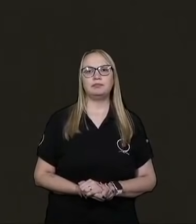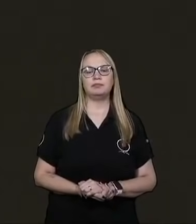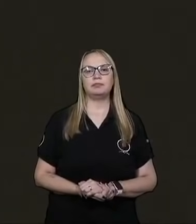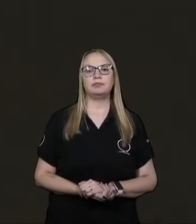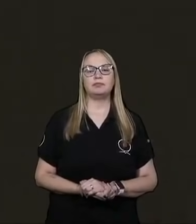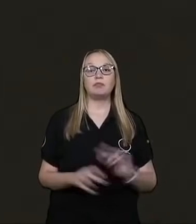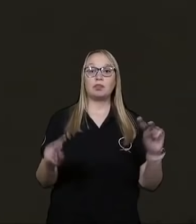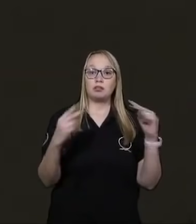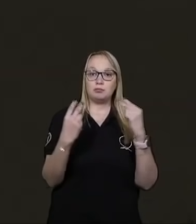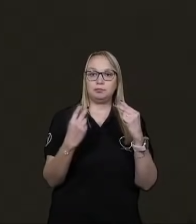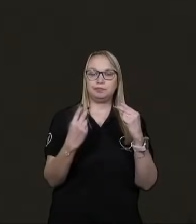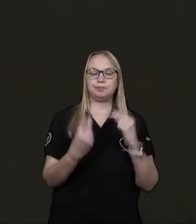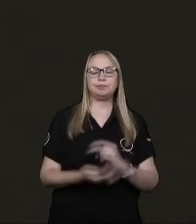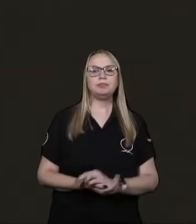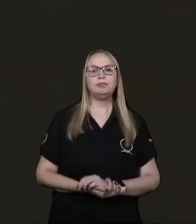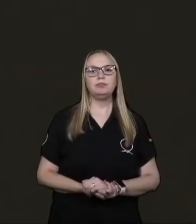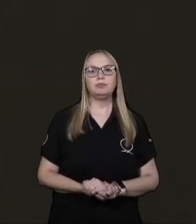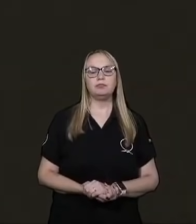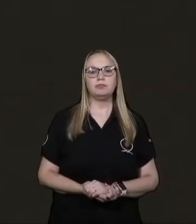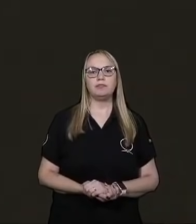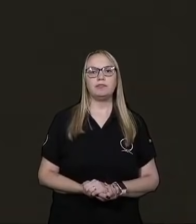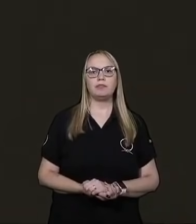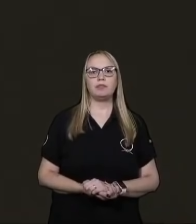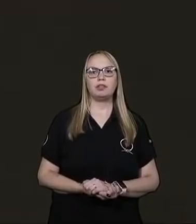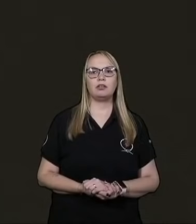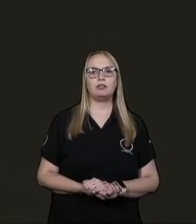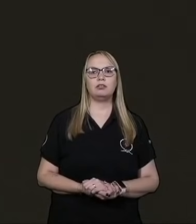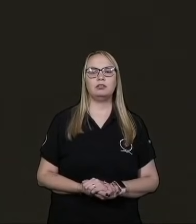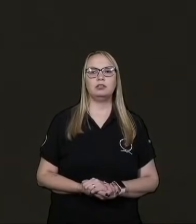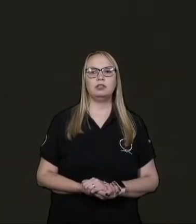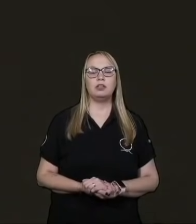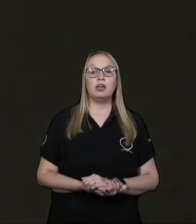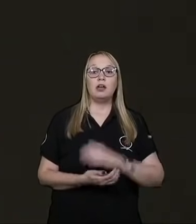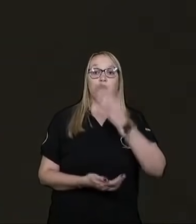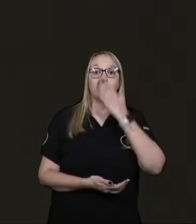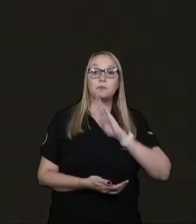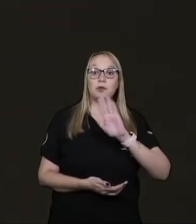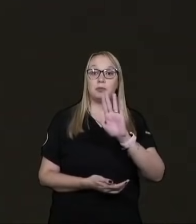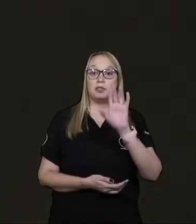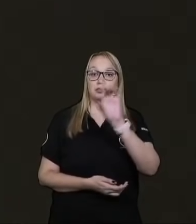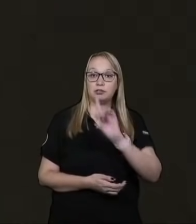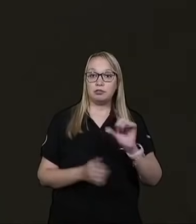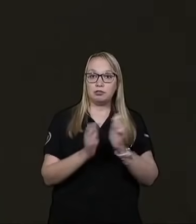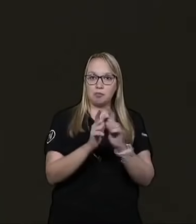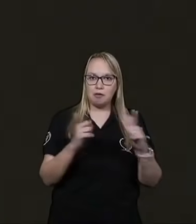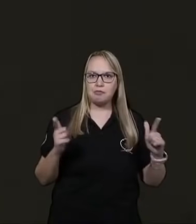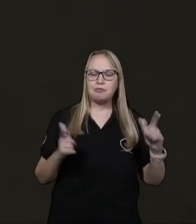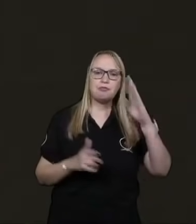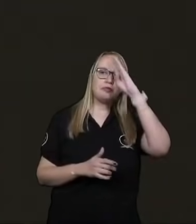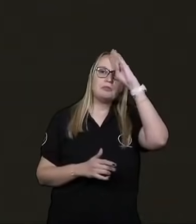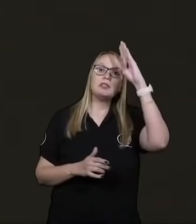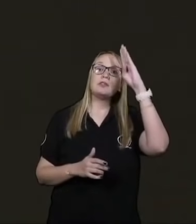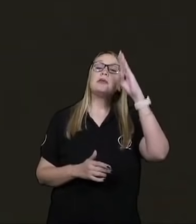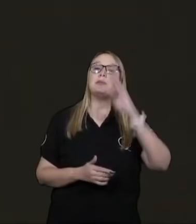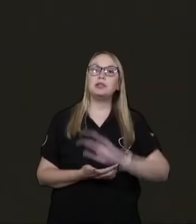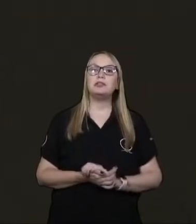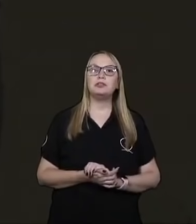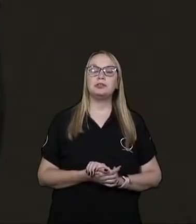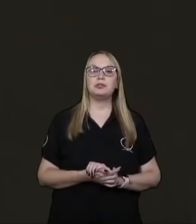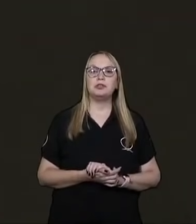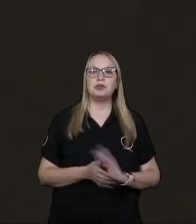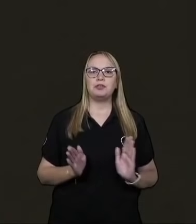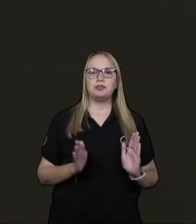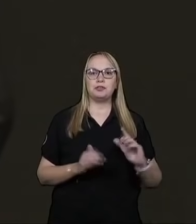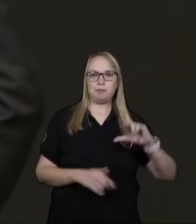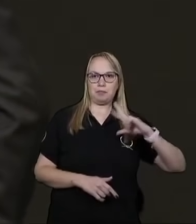e agora e chute e a maioria das promessas de Deus Principalmente as de nível